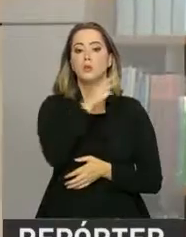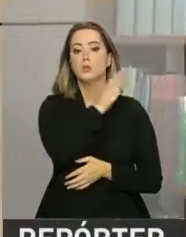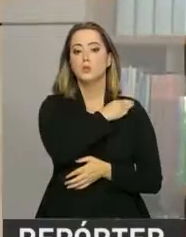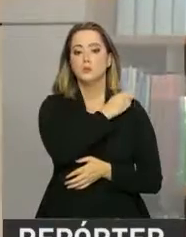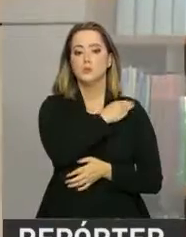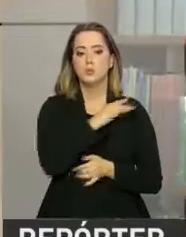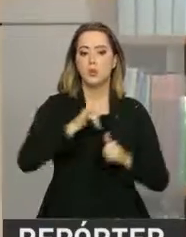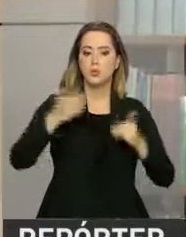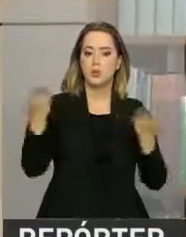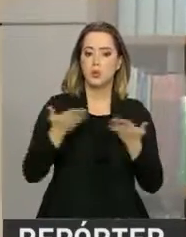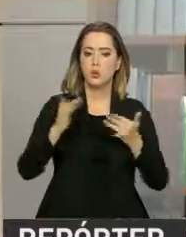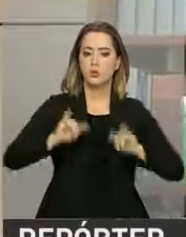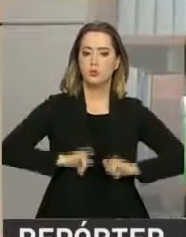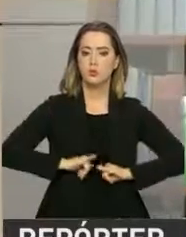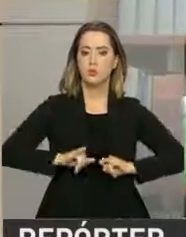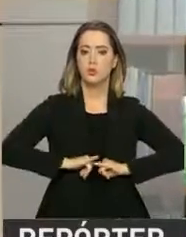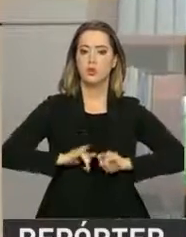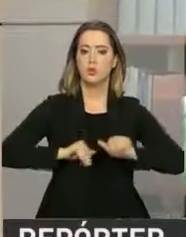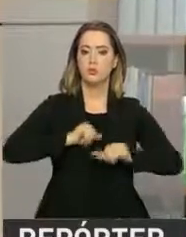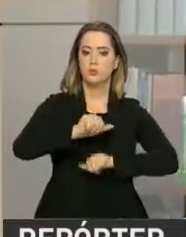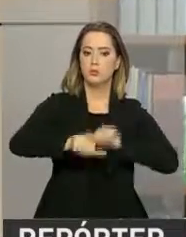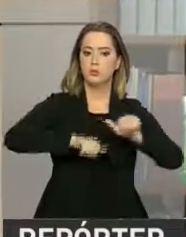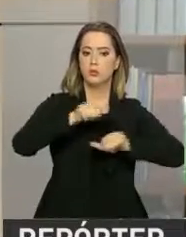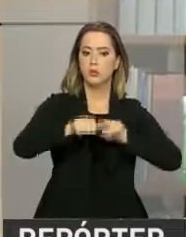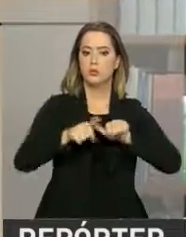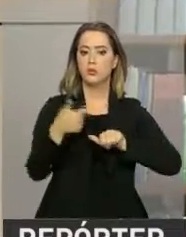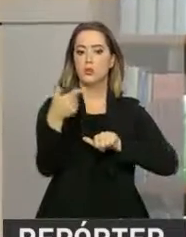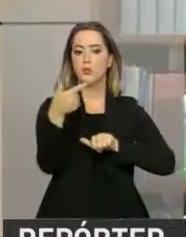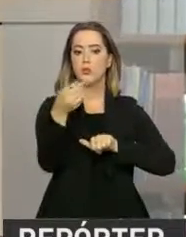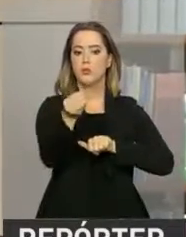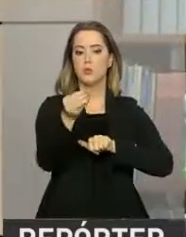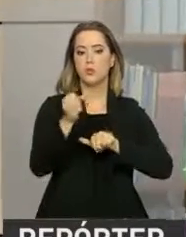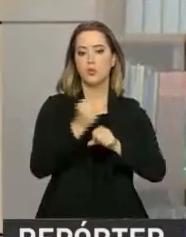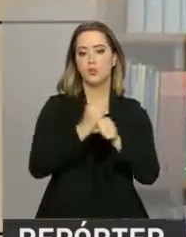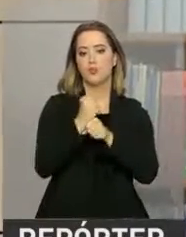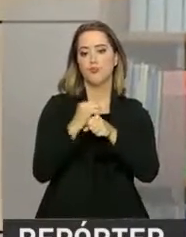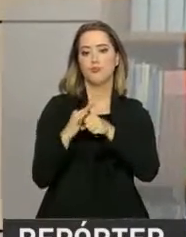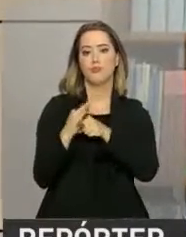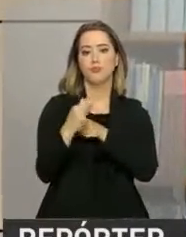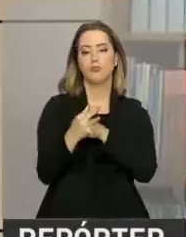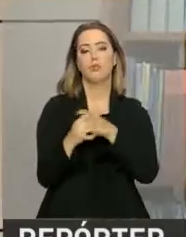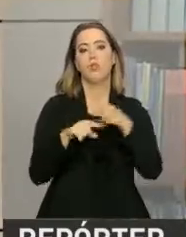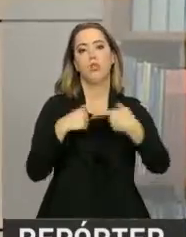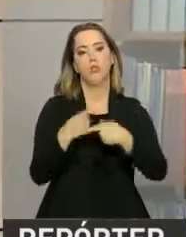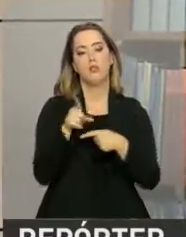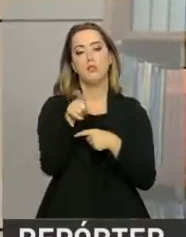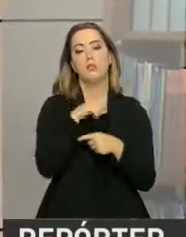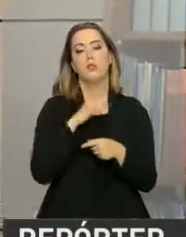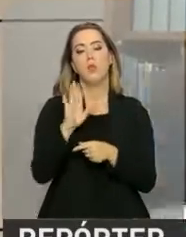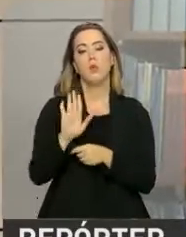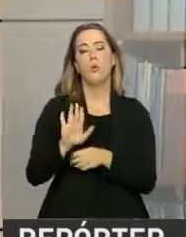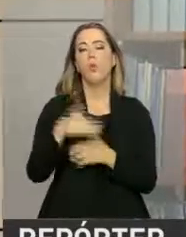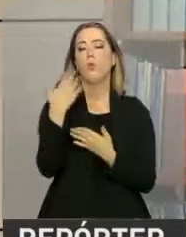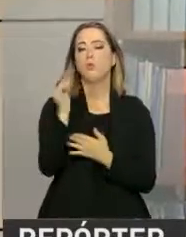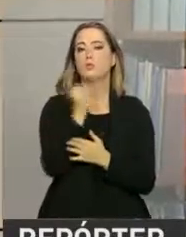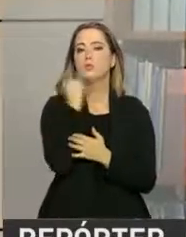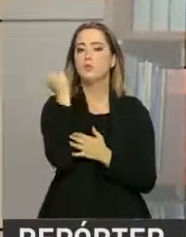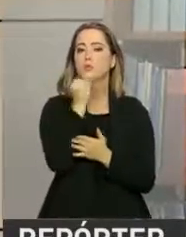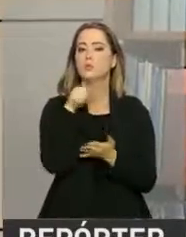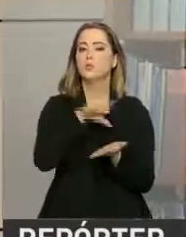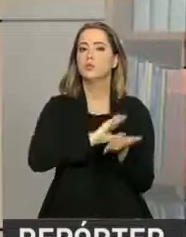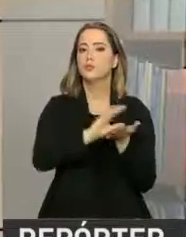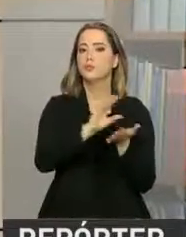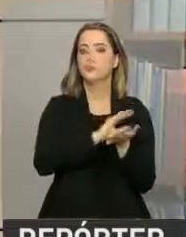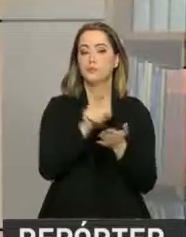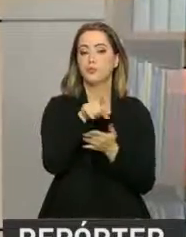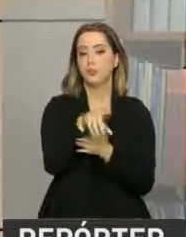sofrendo uma reformulação depois de 20 anos. Qual é a importância dessa verba para essa mudança? Essa